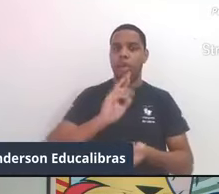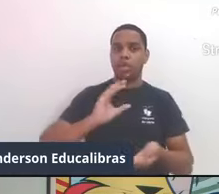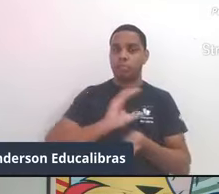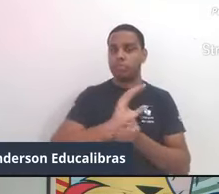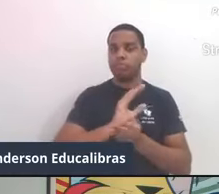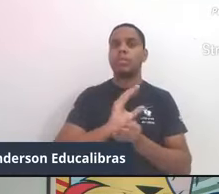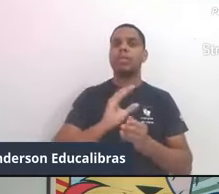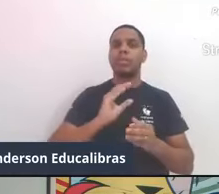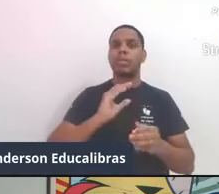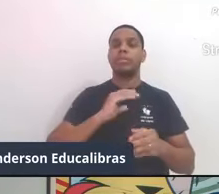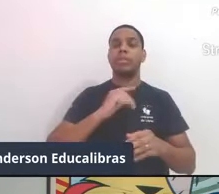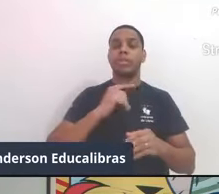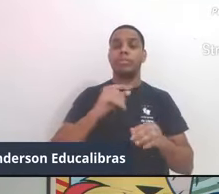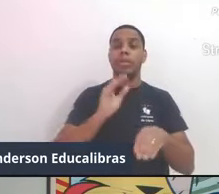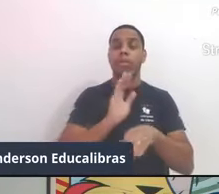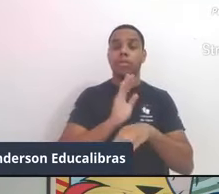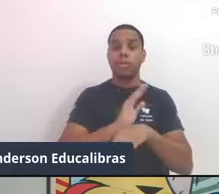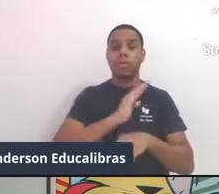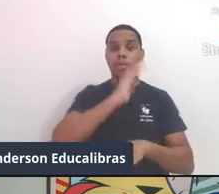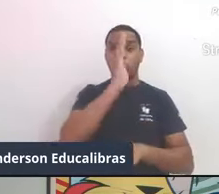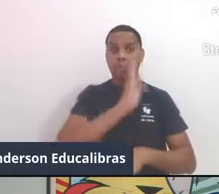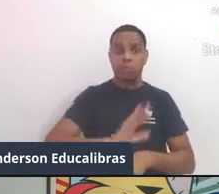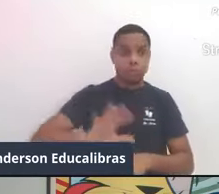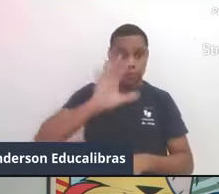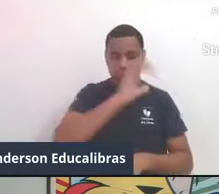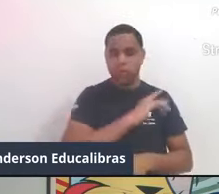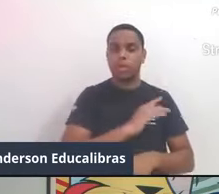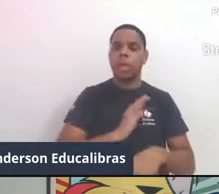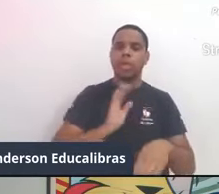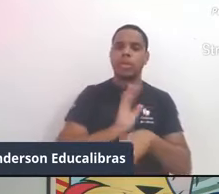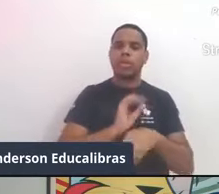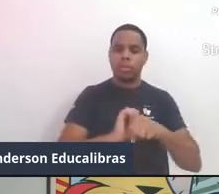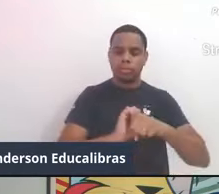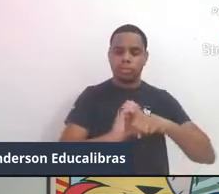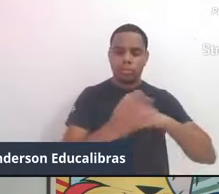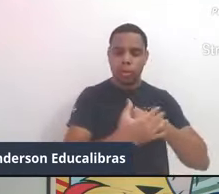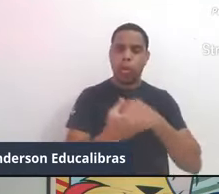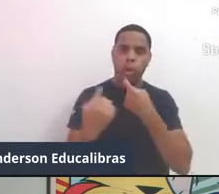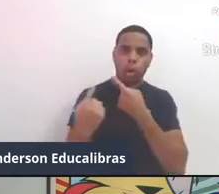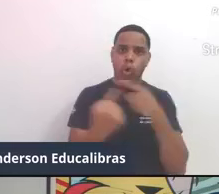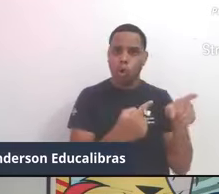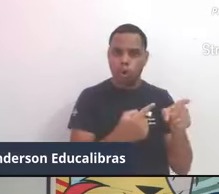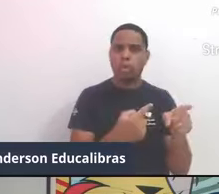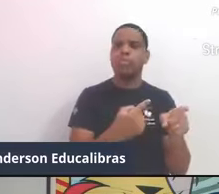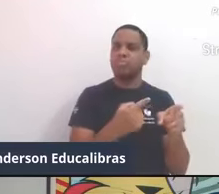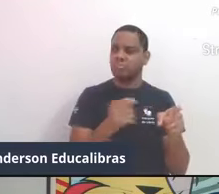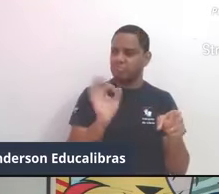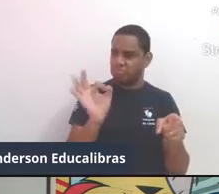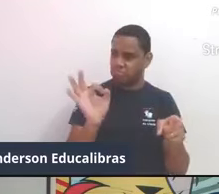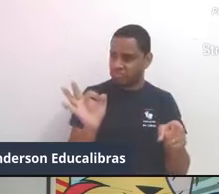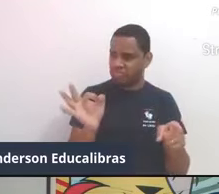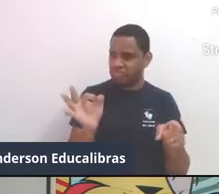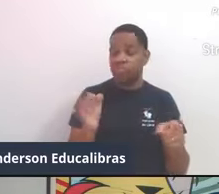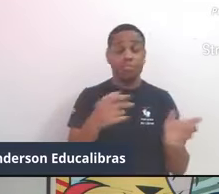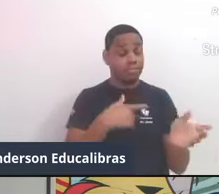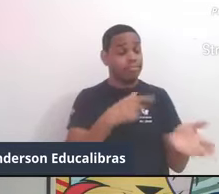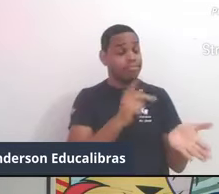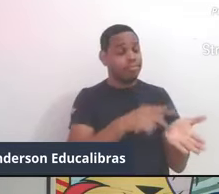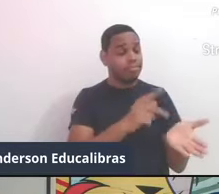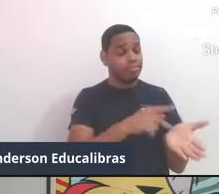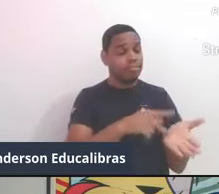luta, para mitigar o impacto da pandemia na população. É verdade. Então,